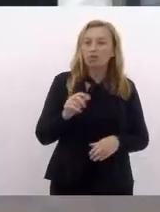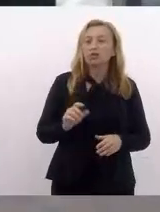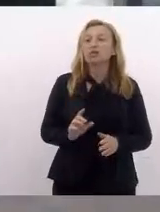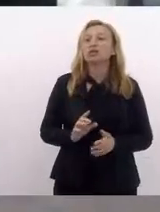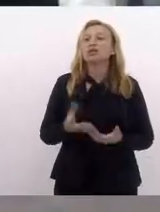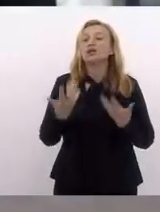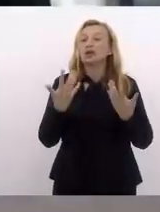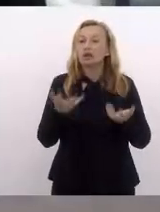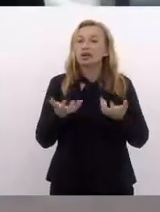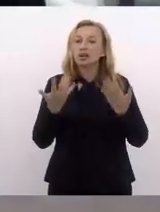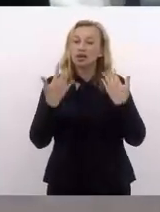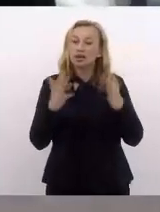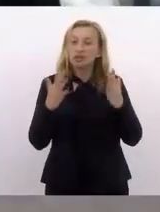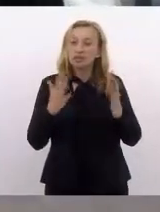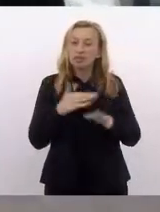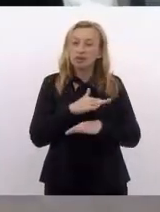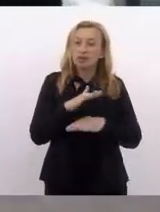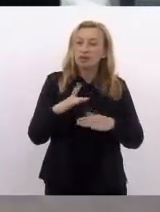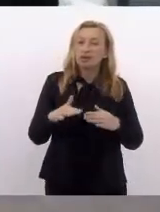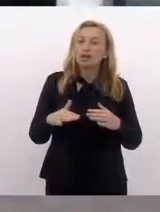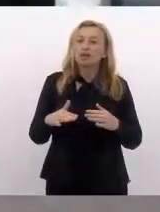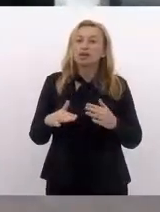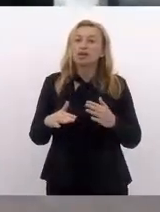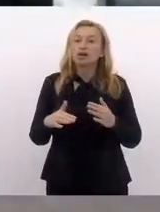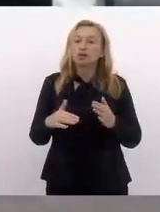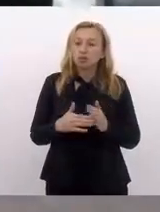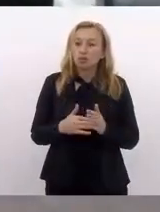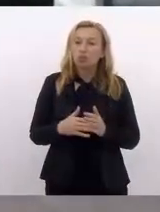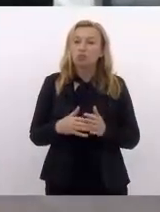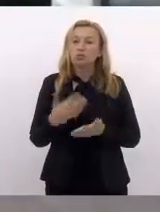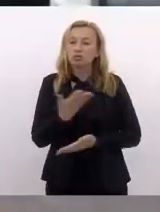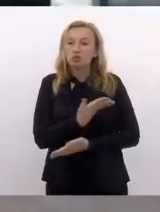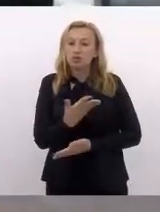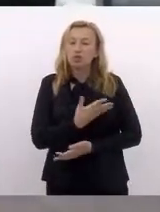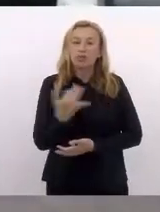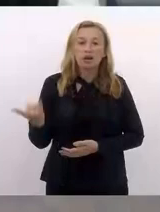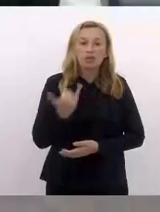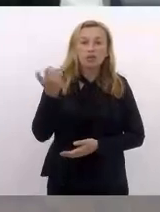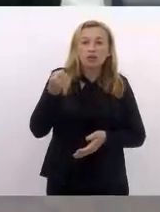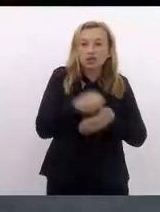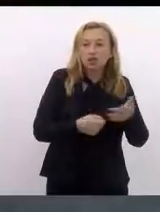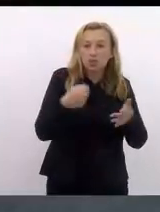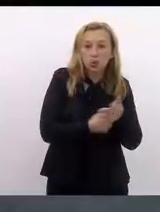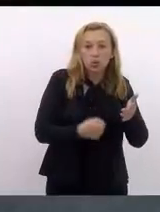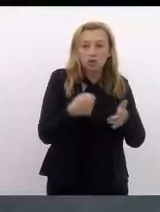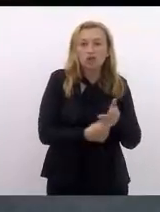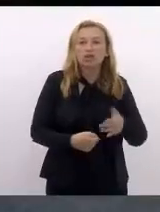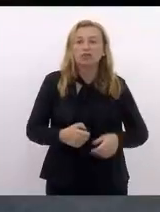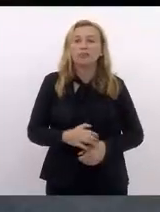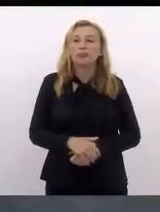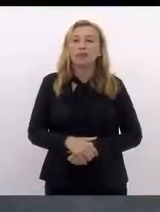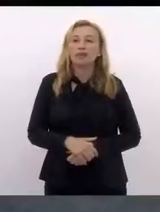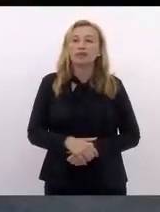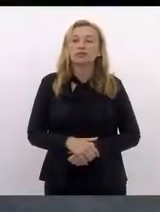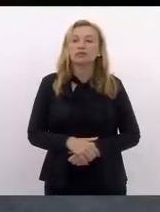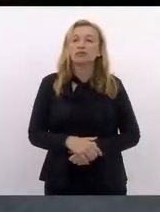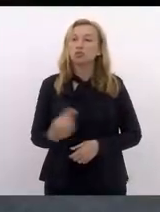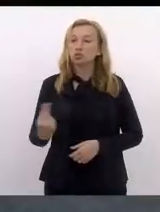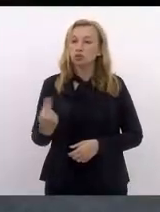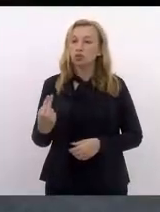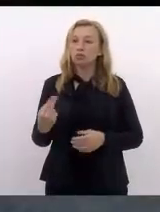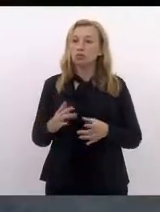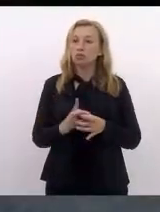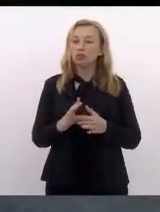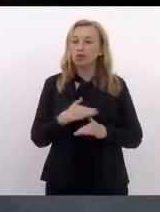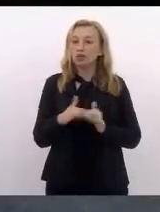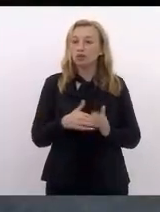queria agradecer a todos os meus pares é por essa importante batalha e abrir coautoria